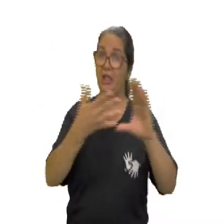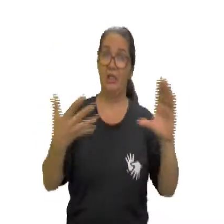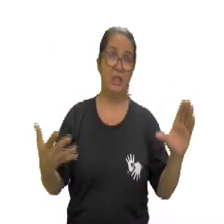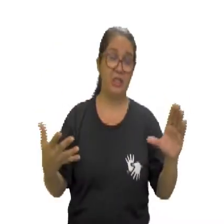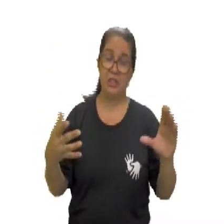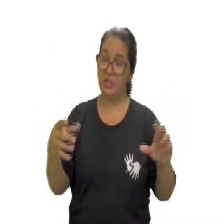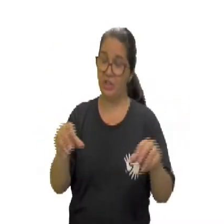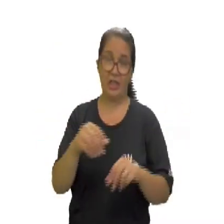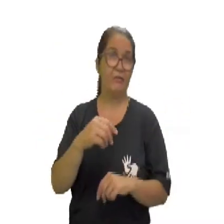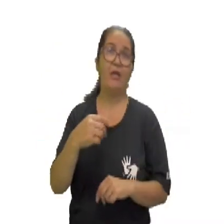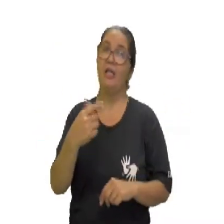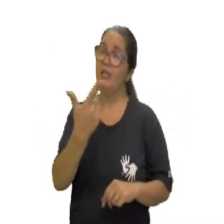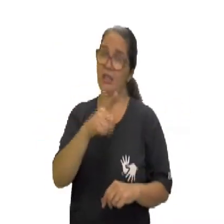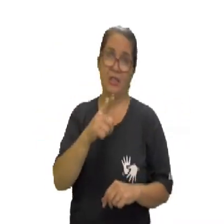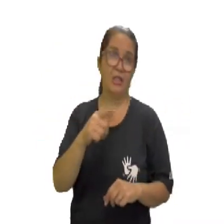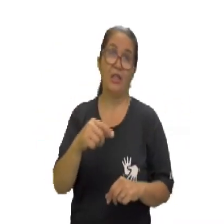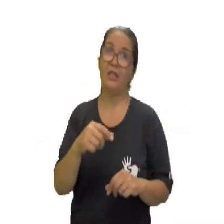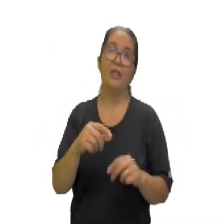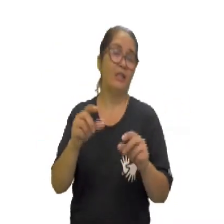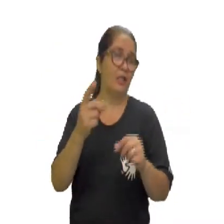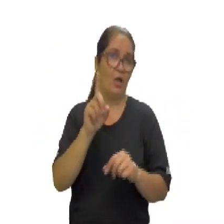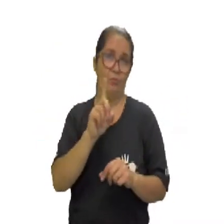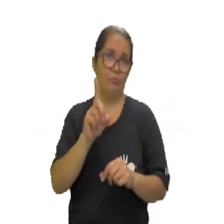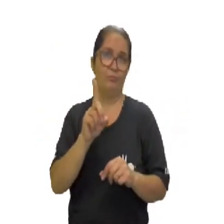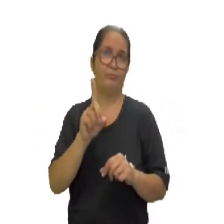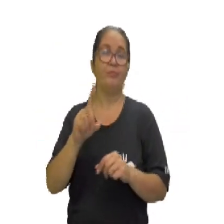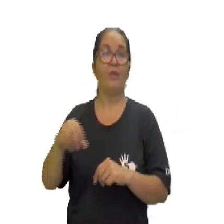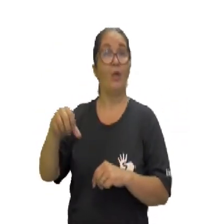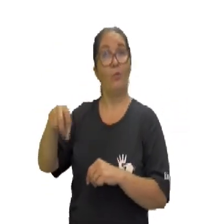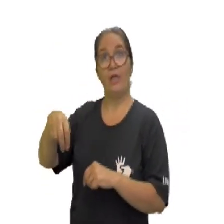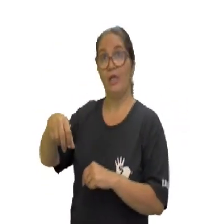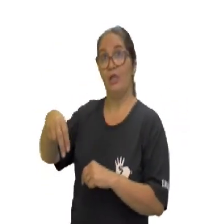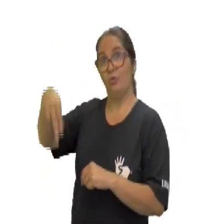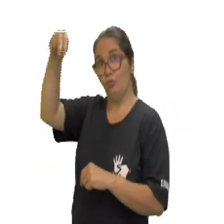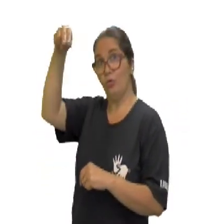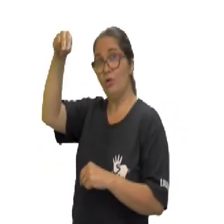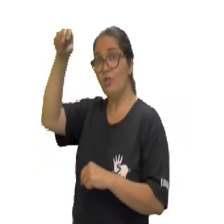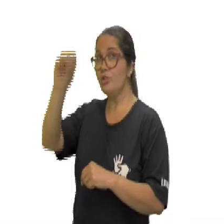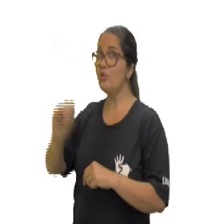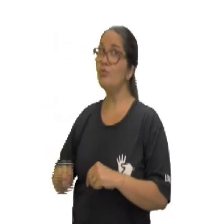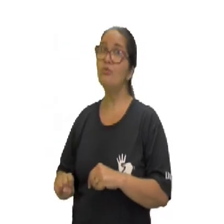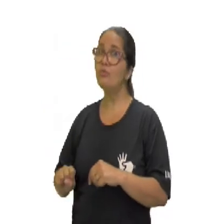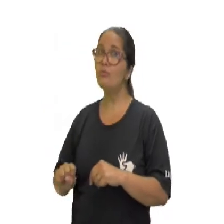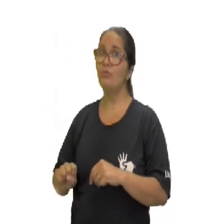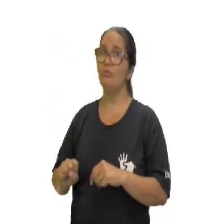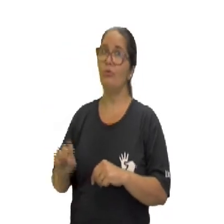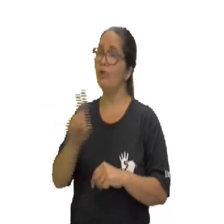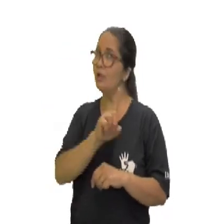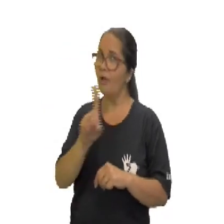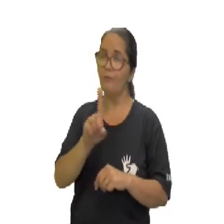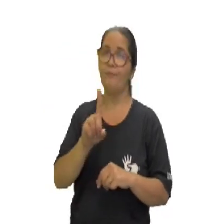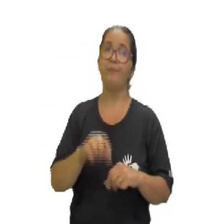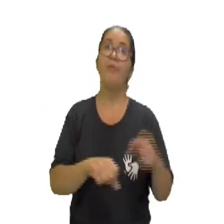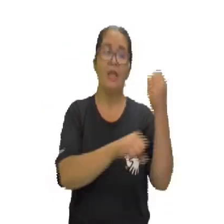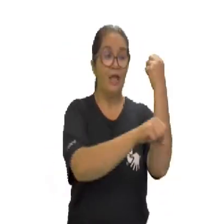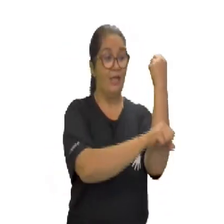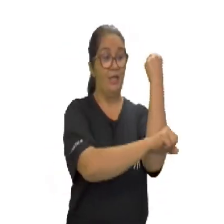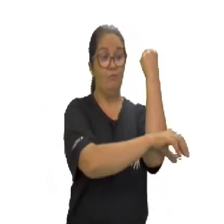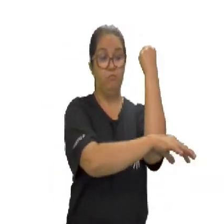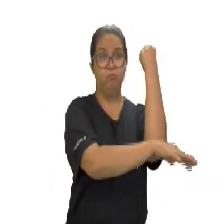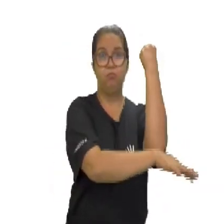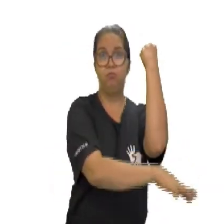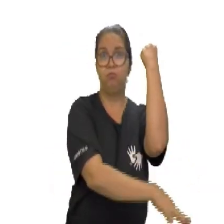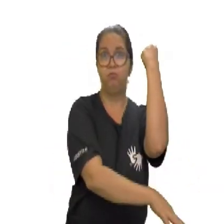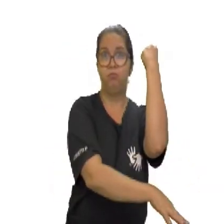O manguezal, ele aparece no Brasil em uma região muito bem